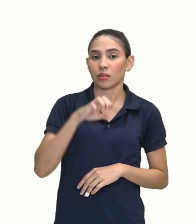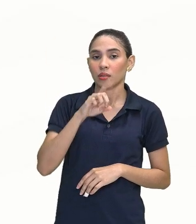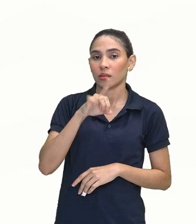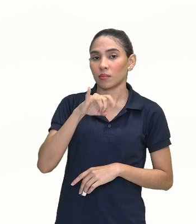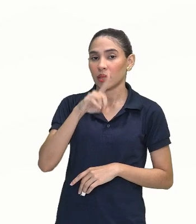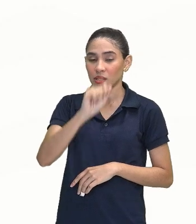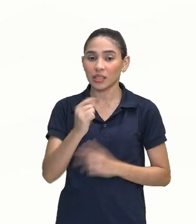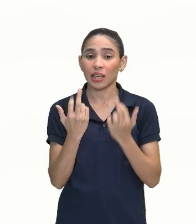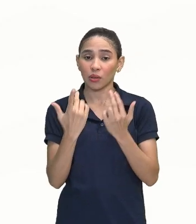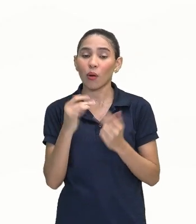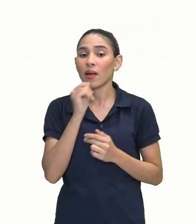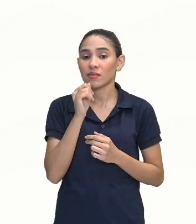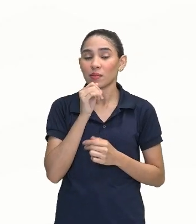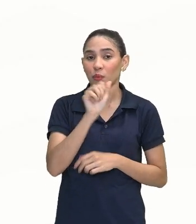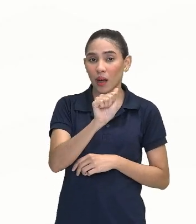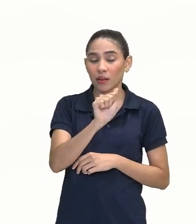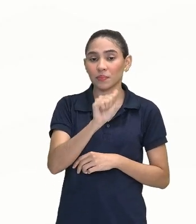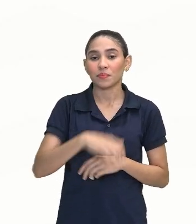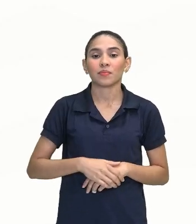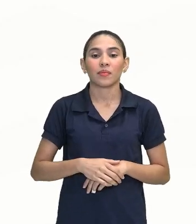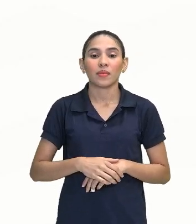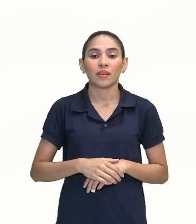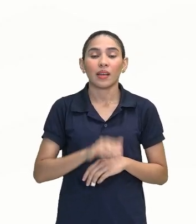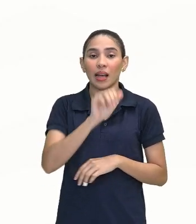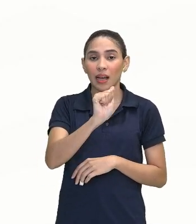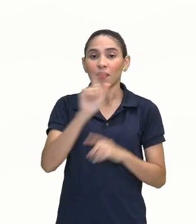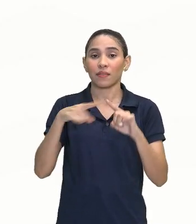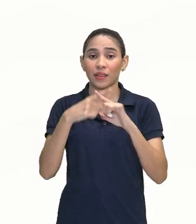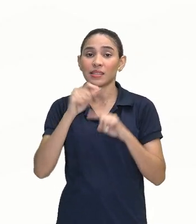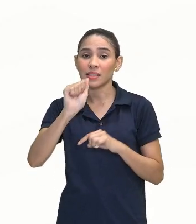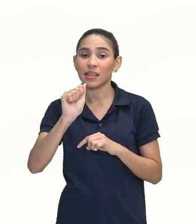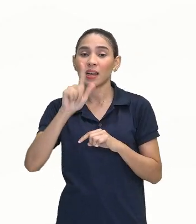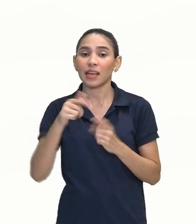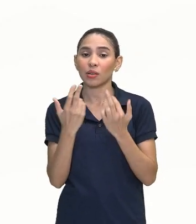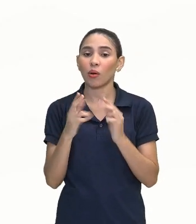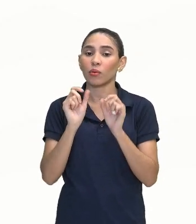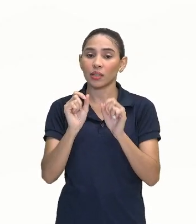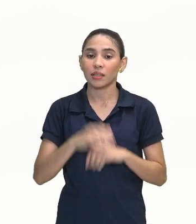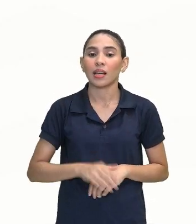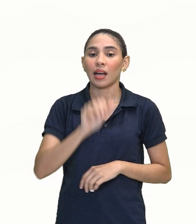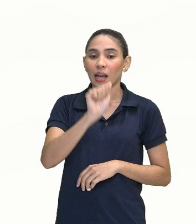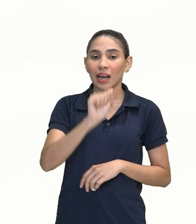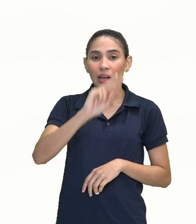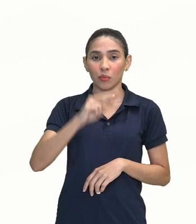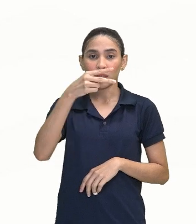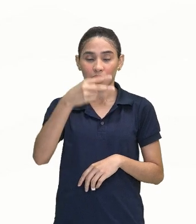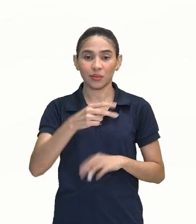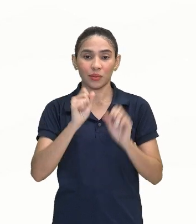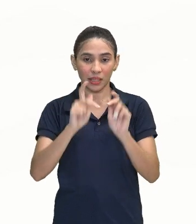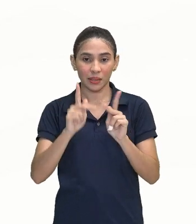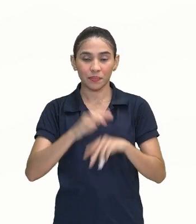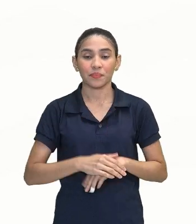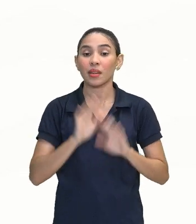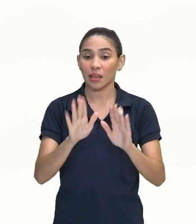iguais, aqui, por exemplo, A, nós temos então que A vezes A é igual a A elevado ao quadrado, tá?